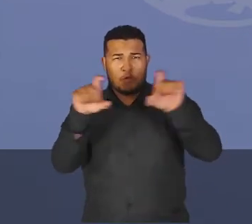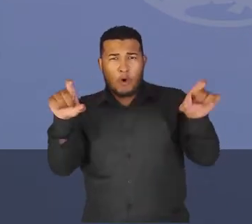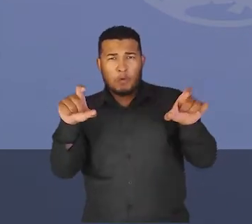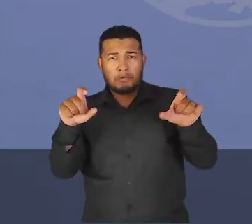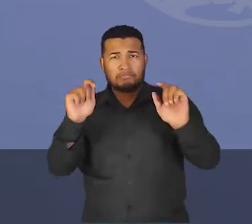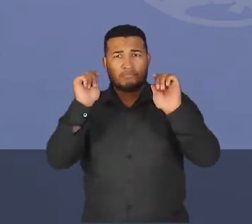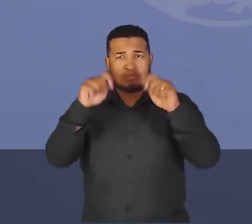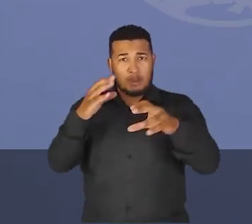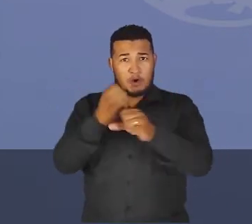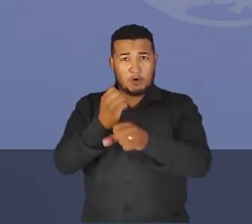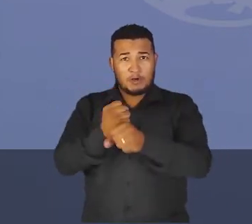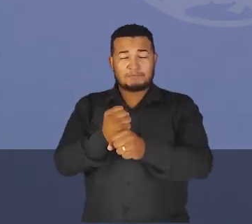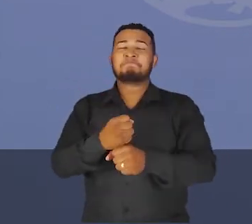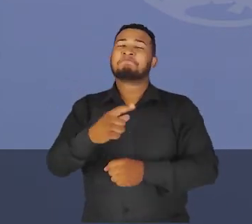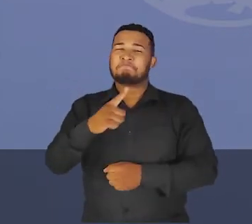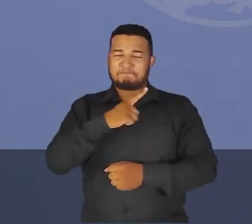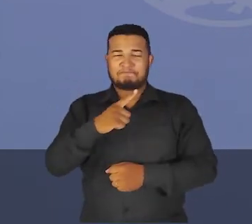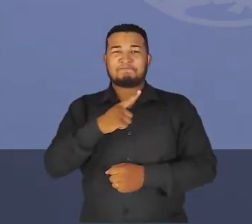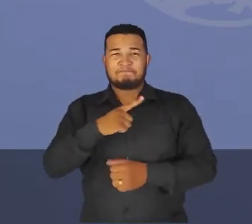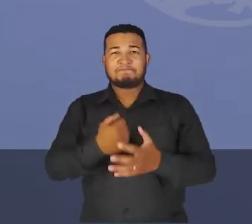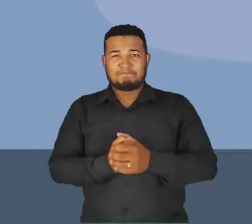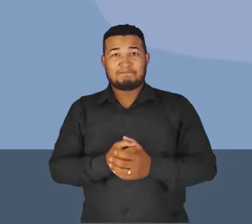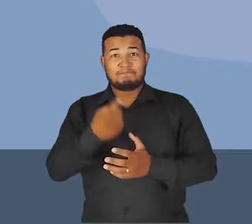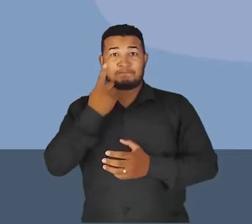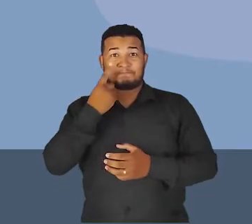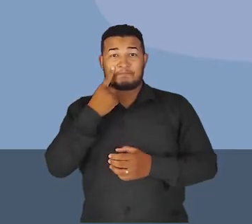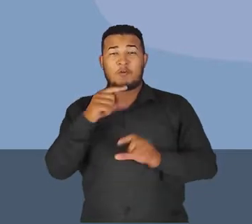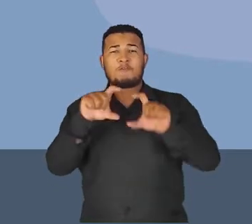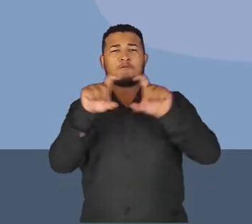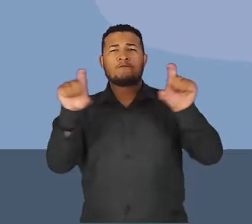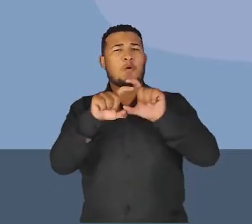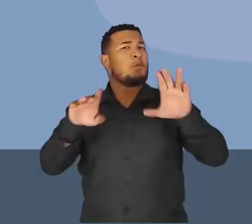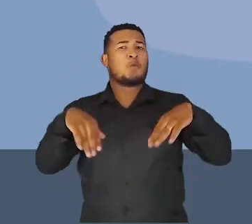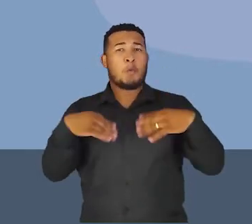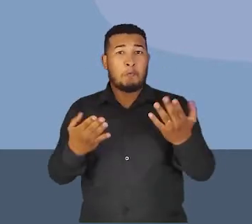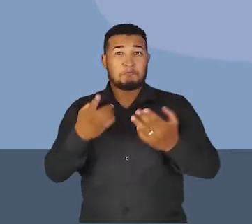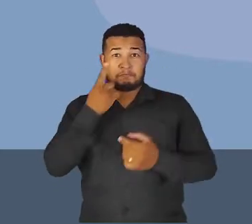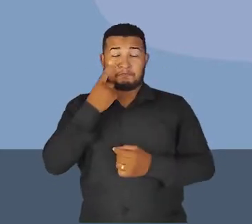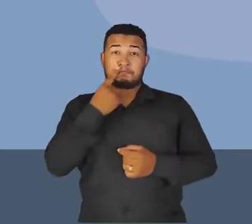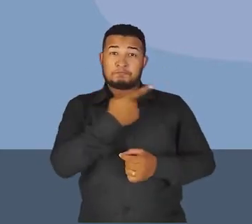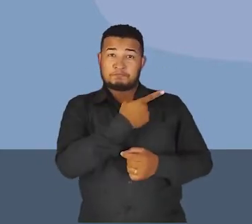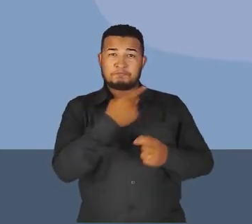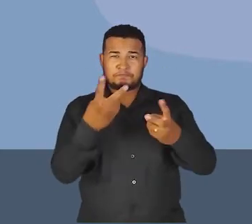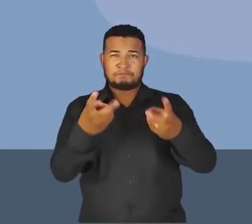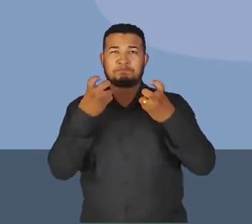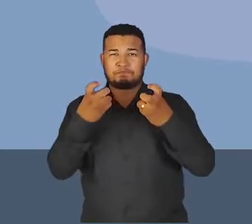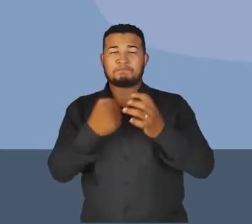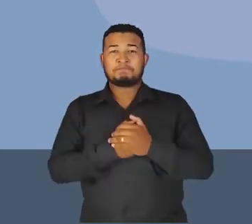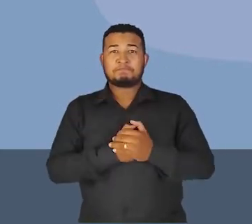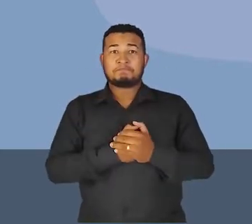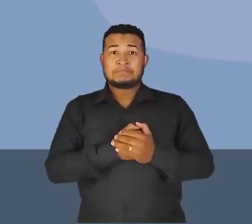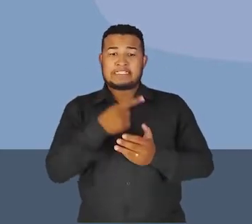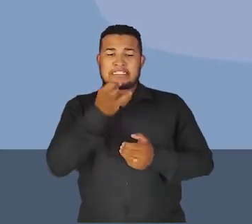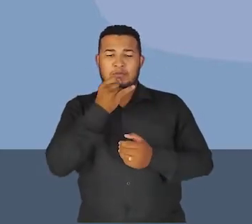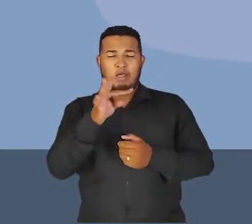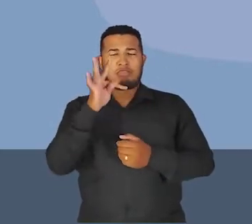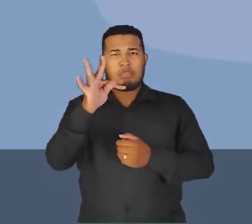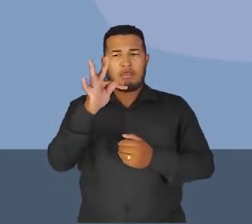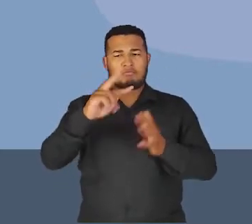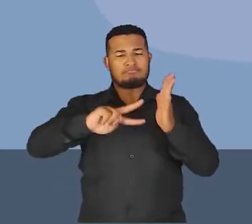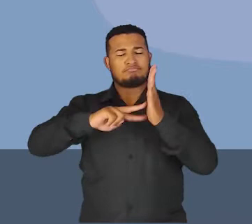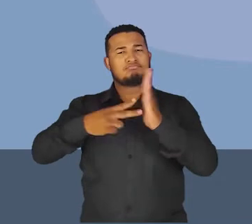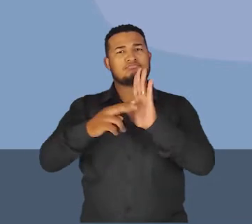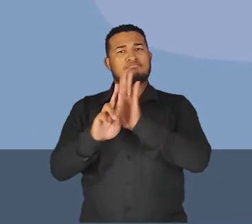podemos calcular? Tem. Vamos dar uma olhada? Qual é a fórmula? Observe aí. Esse T